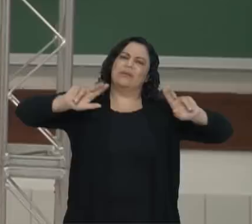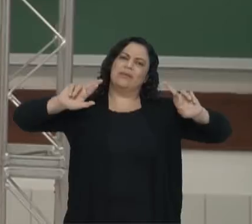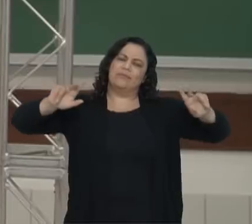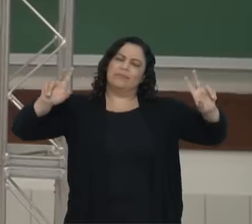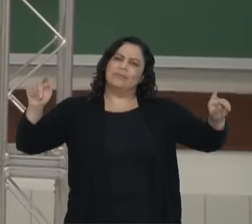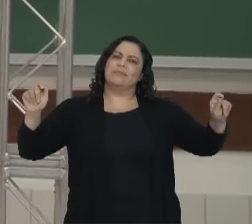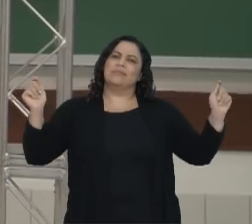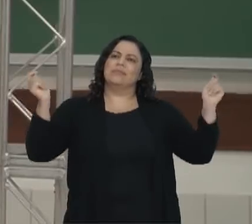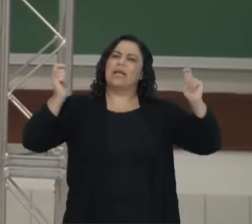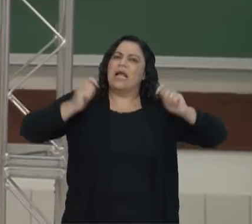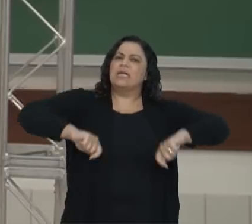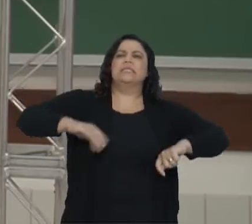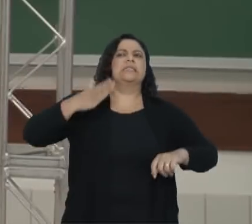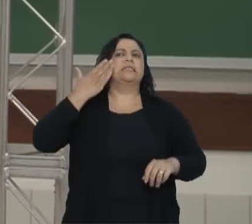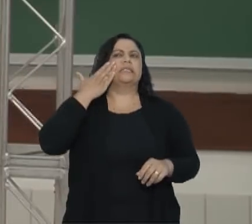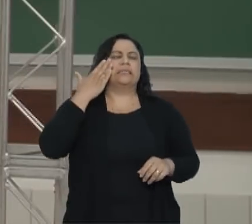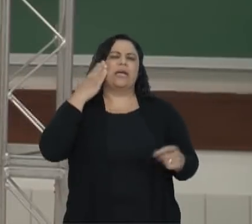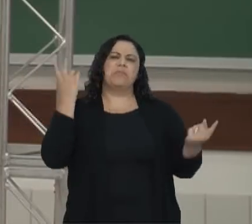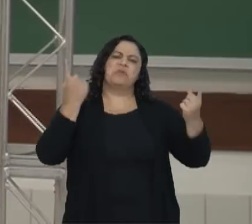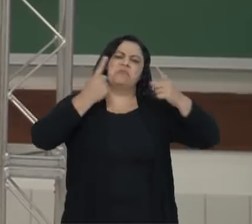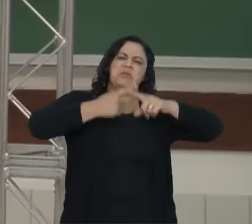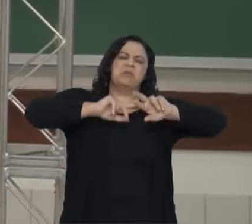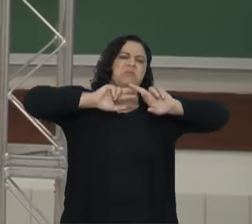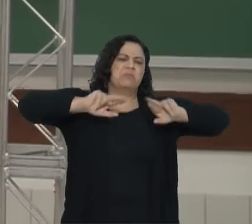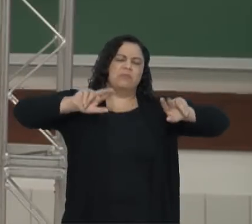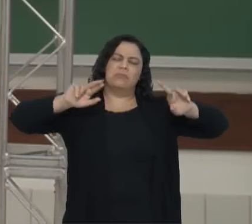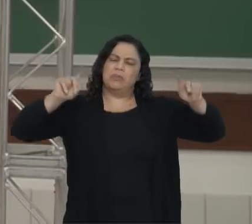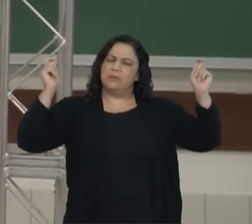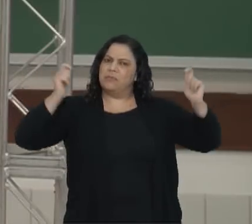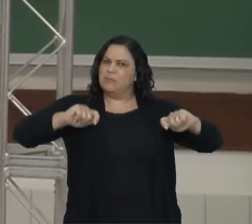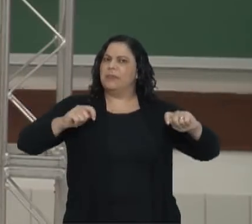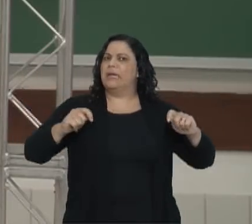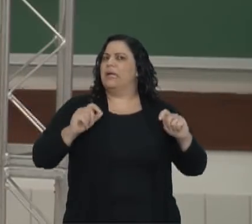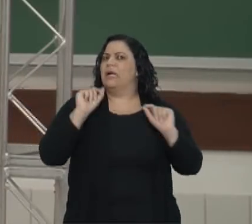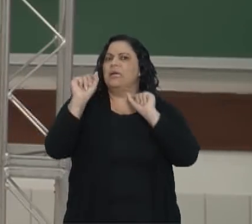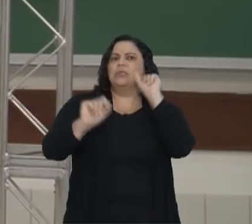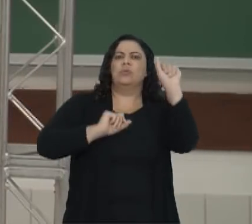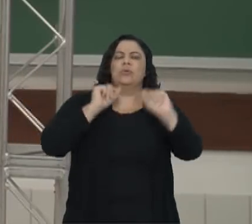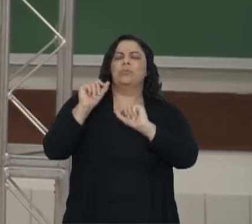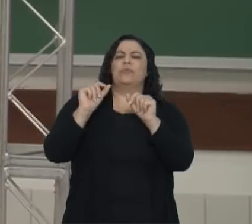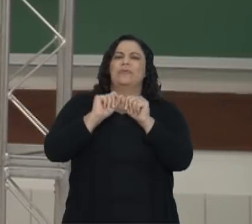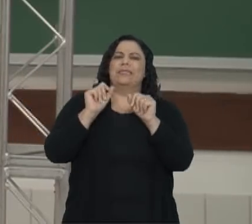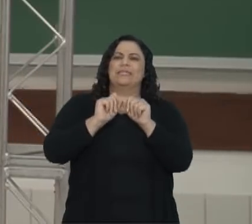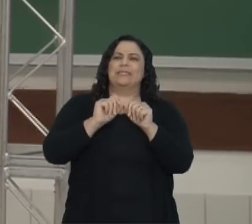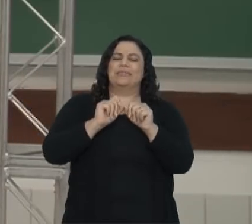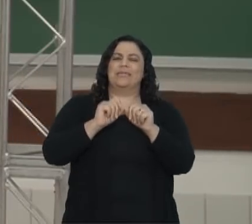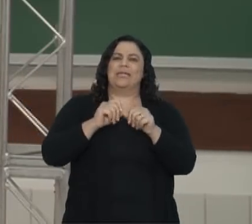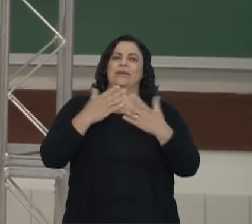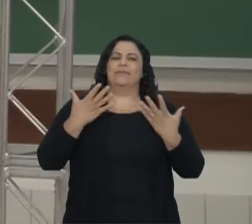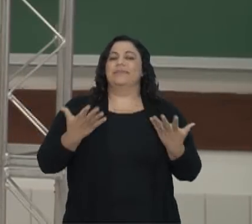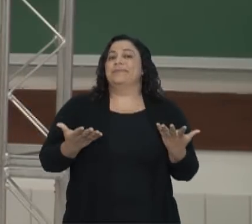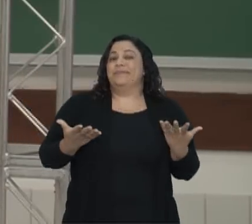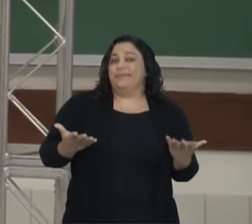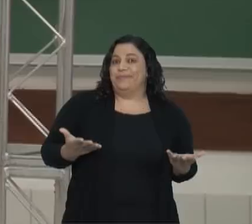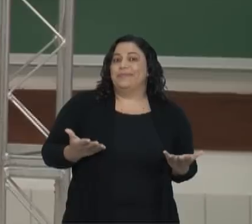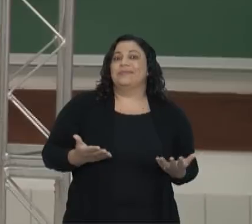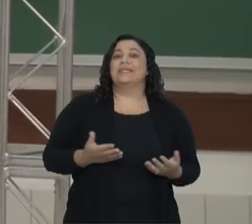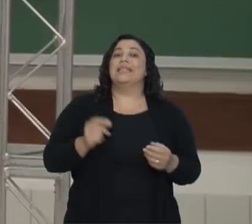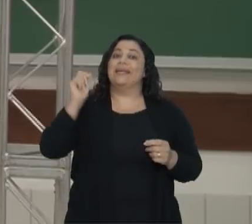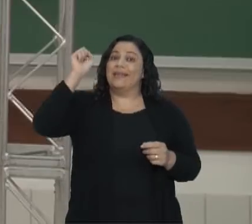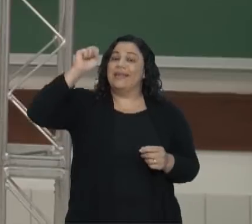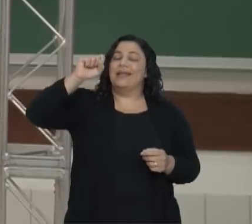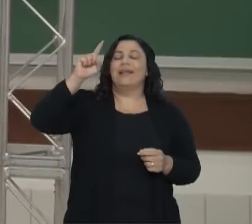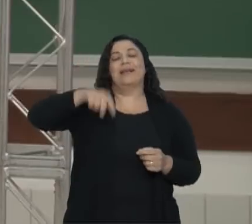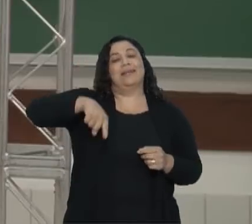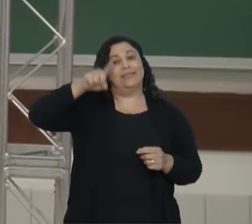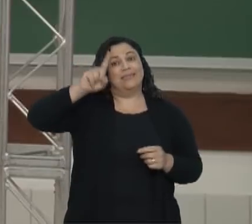vocês sabem bem como é que são ali as maneiras de fazer, os movimentos, tudo mais. e que é uma